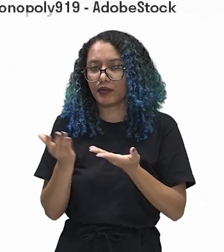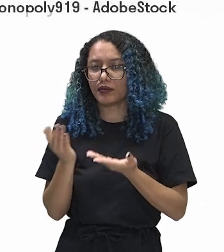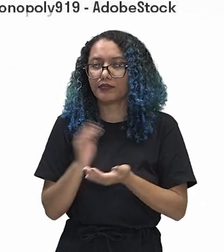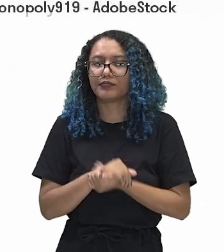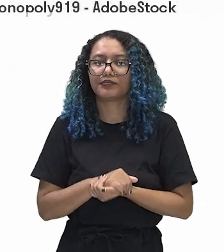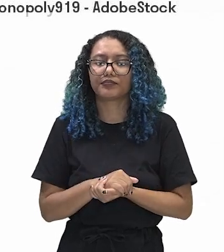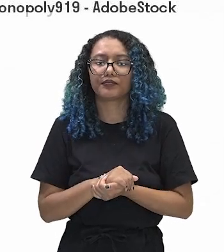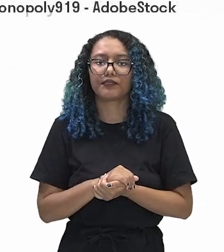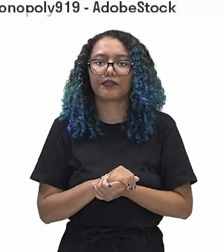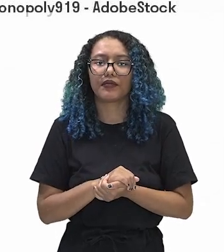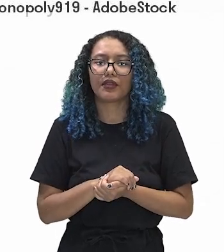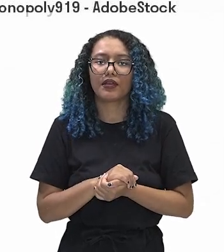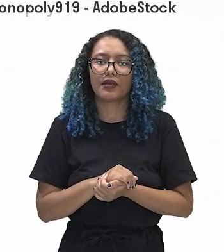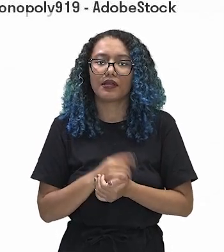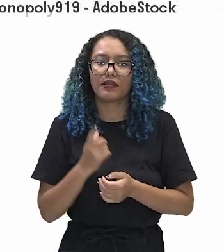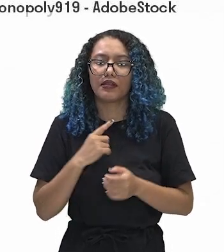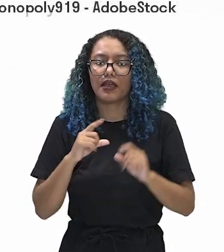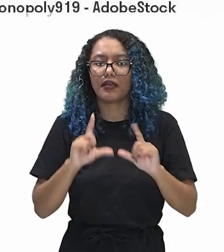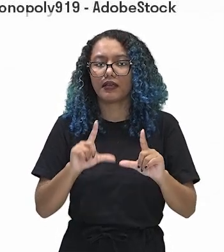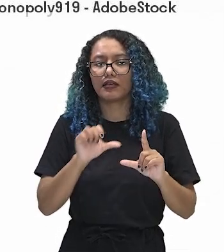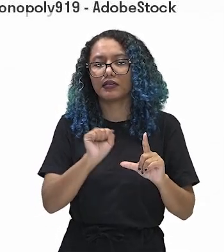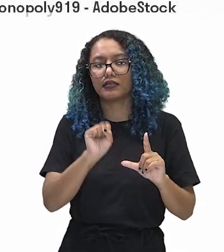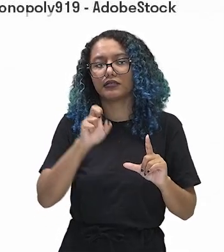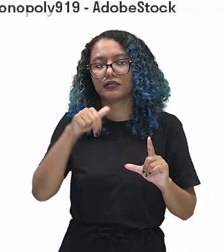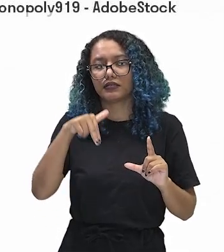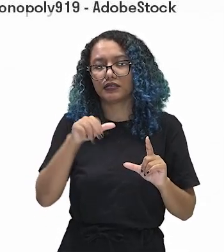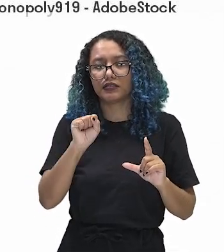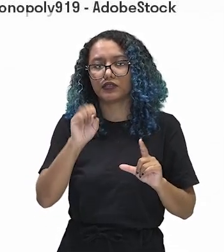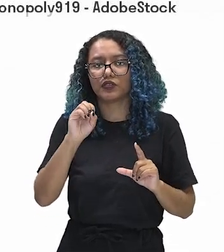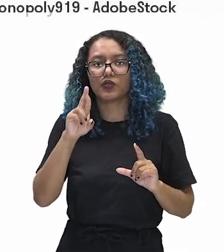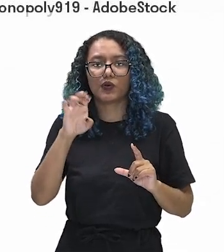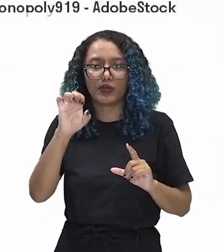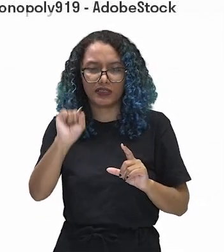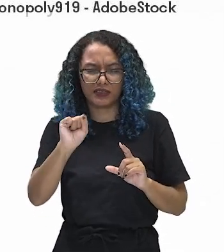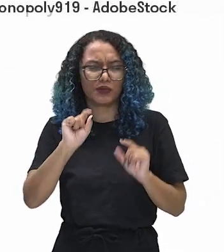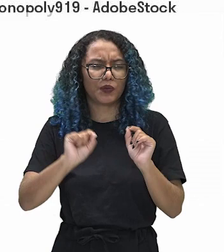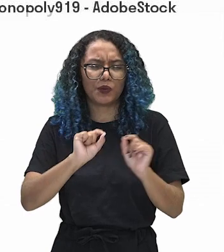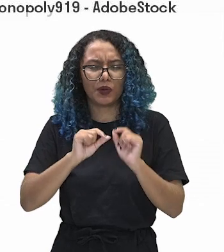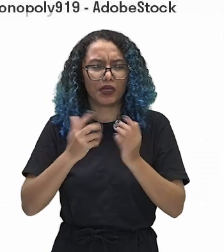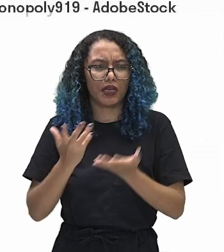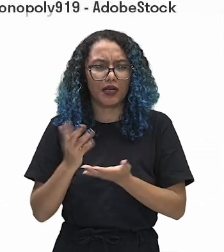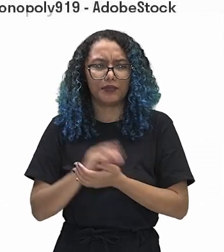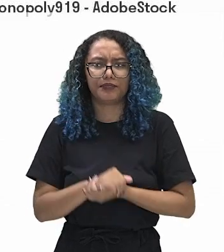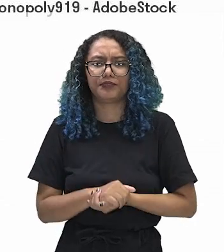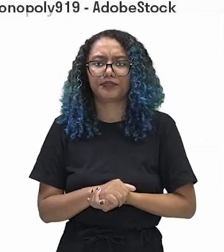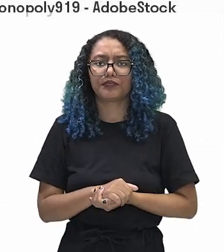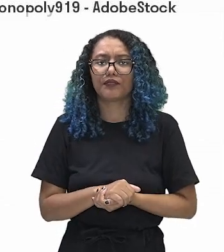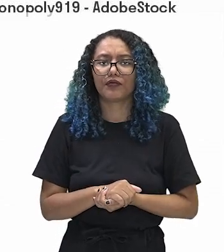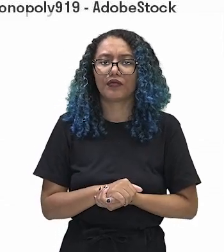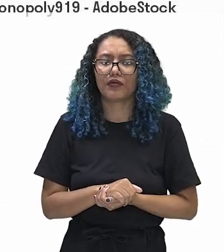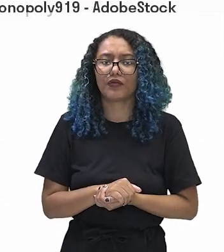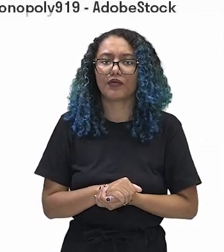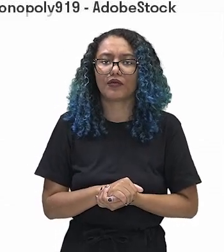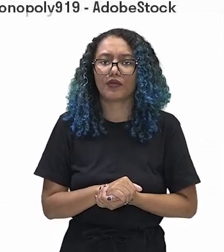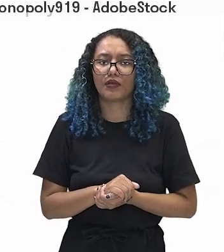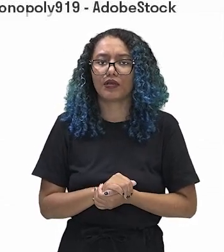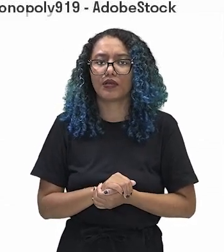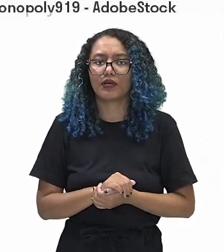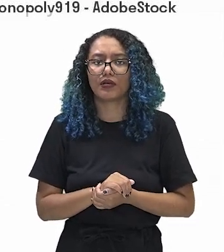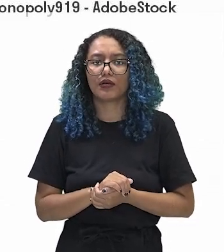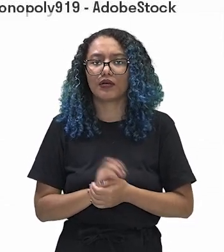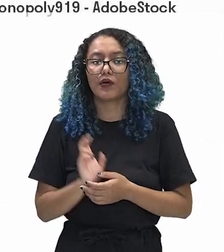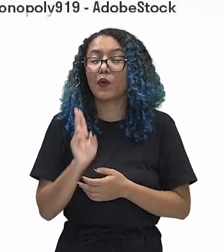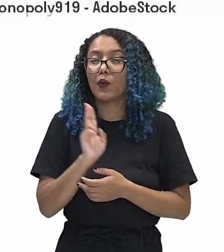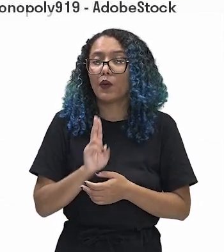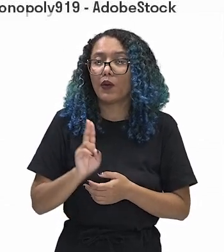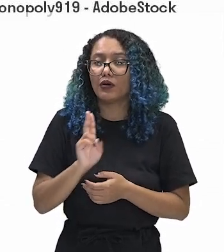a gente pode ver, por exemplo, aqui sensores, tá? Esses sensores que são utilizados aí para